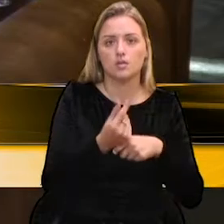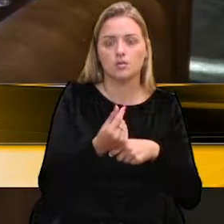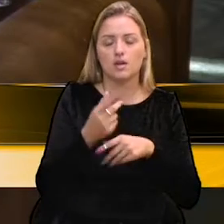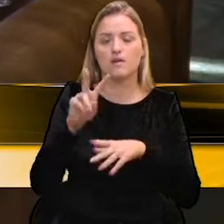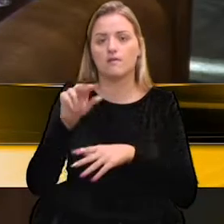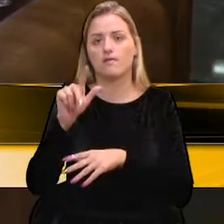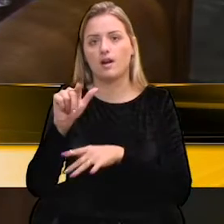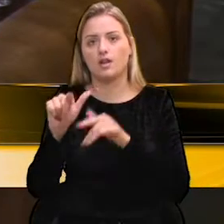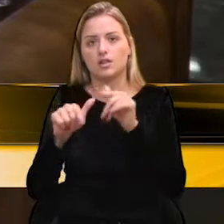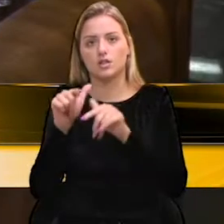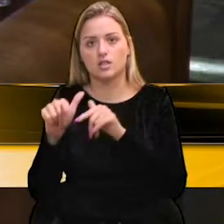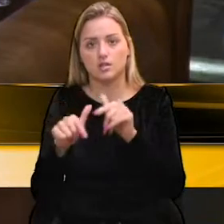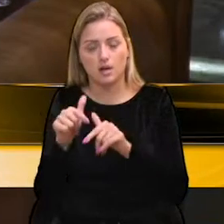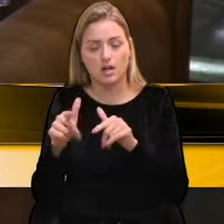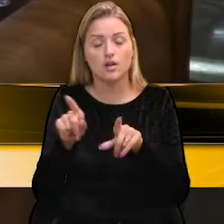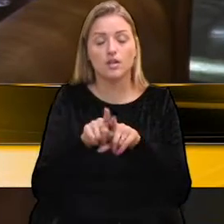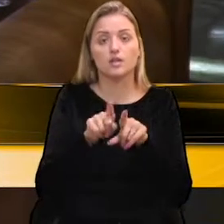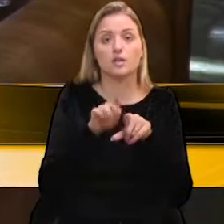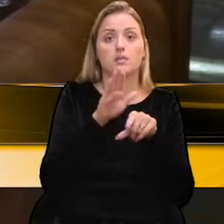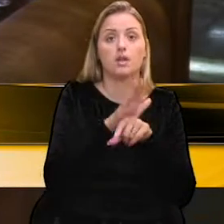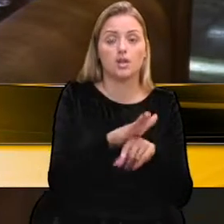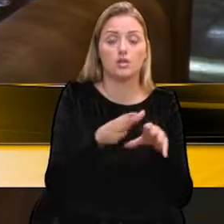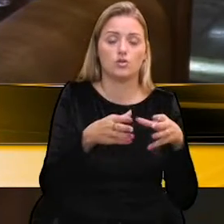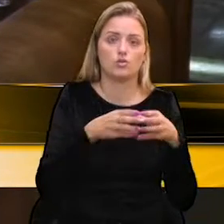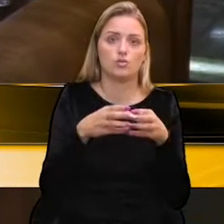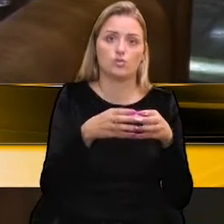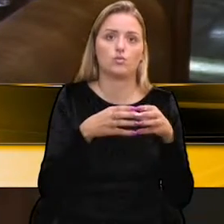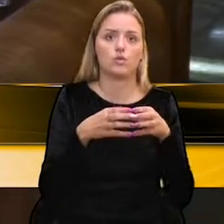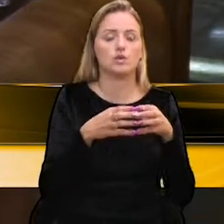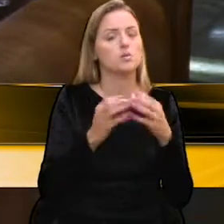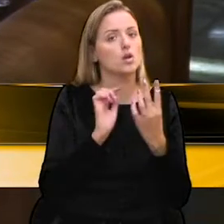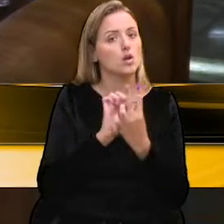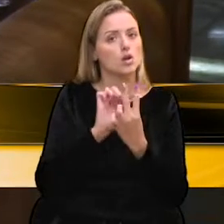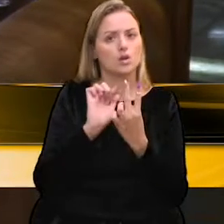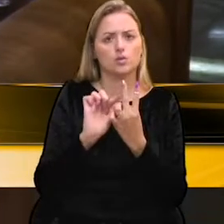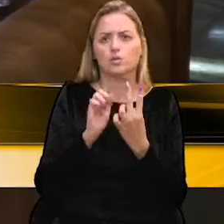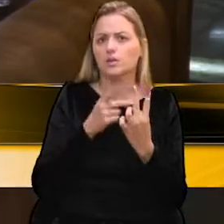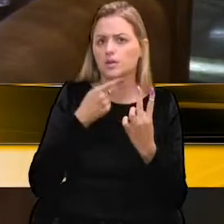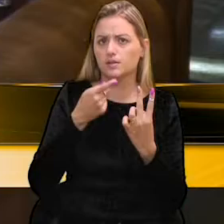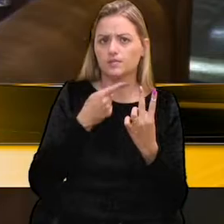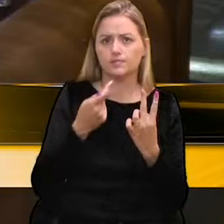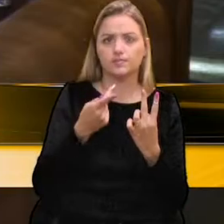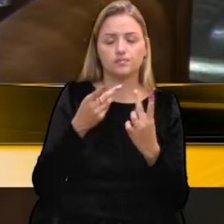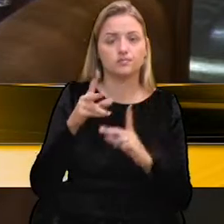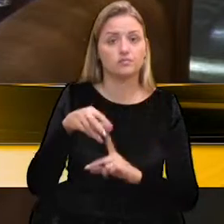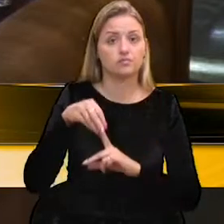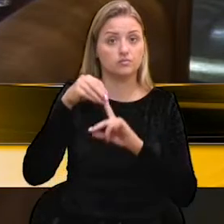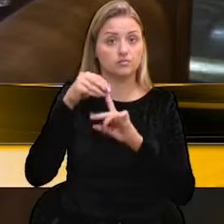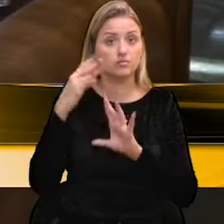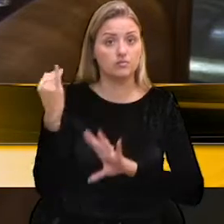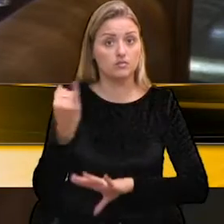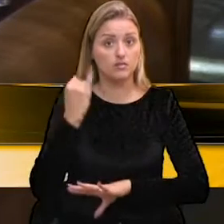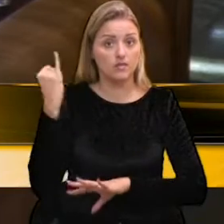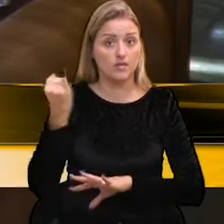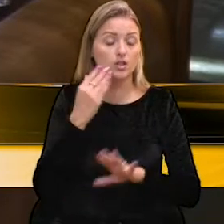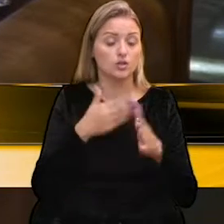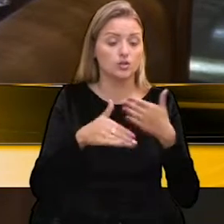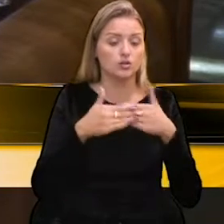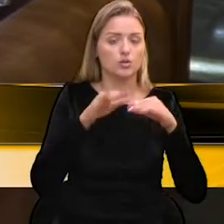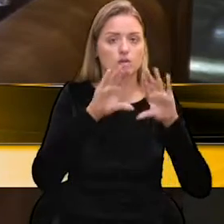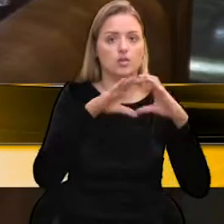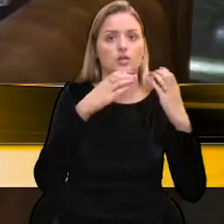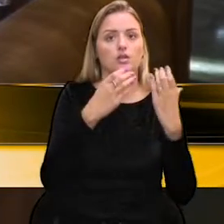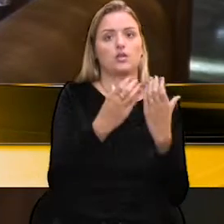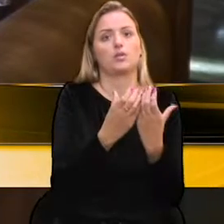temporários e que também beneficia o turismo. Então, são duas expressões, são lideranças patronais de nossa